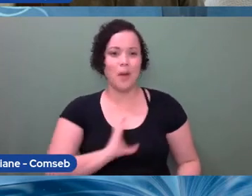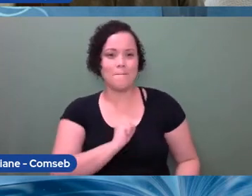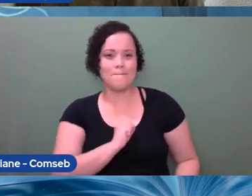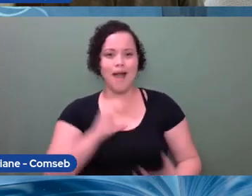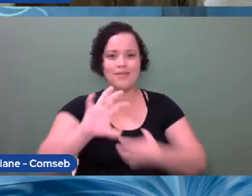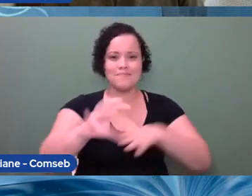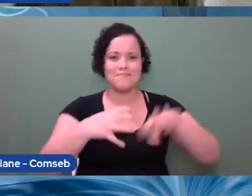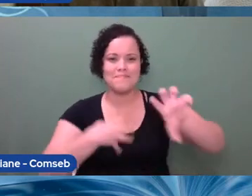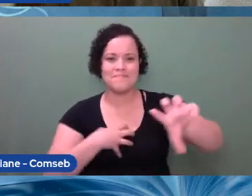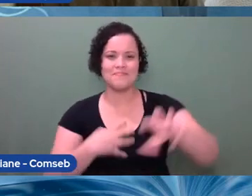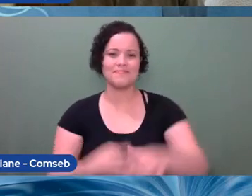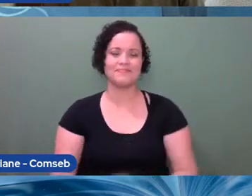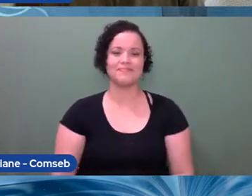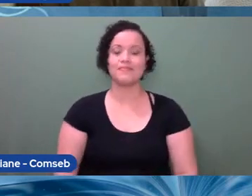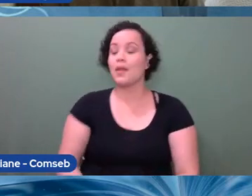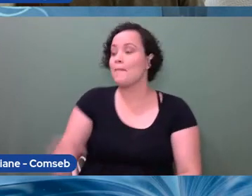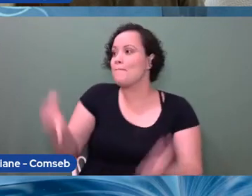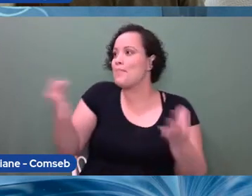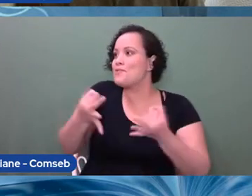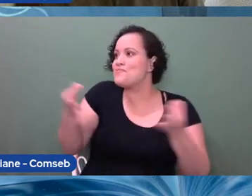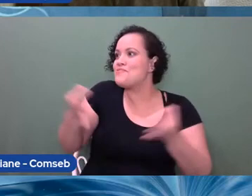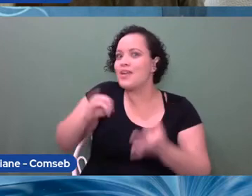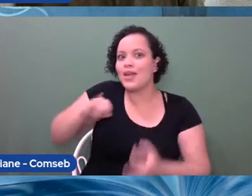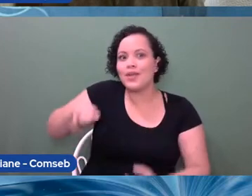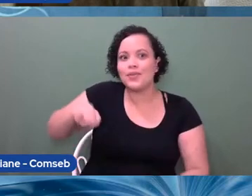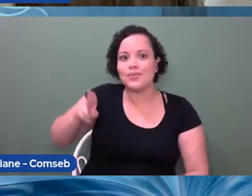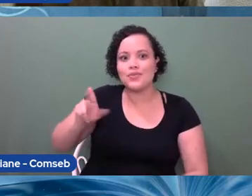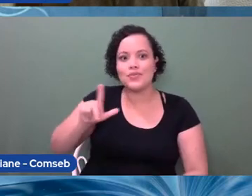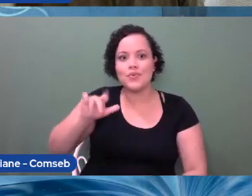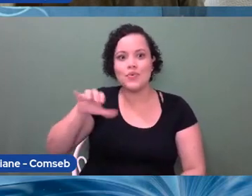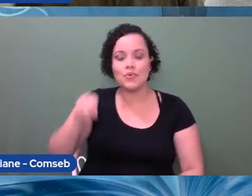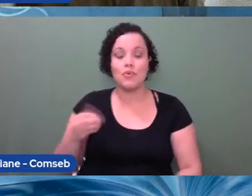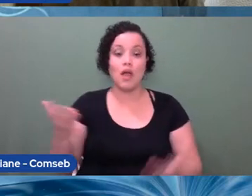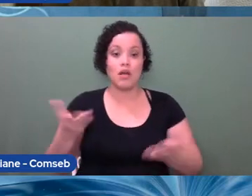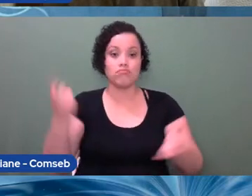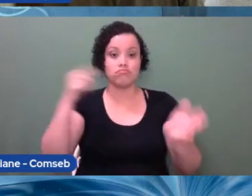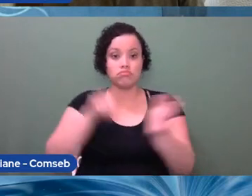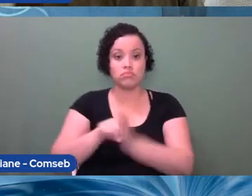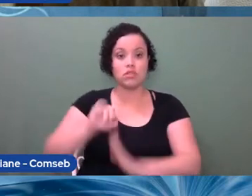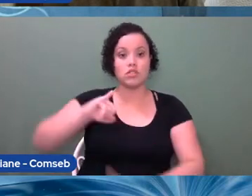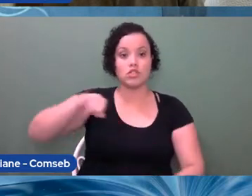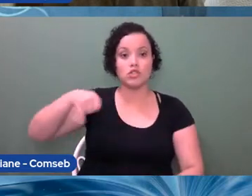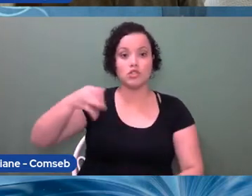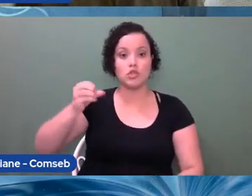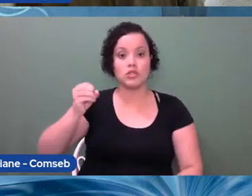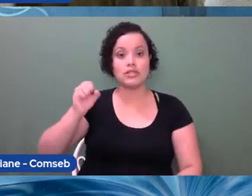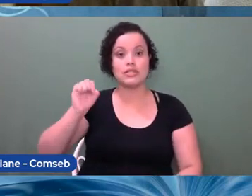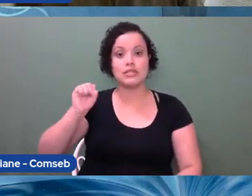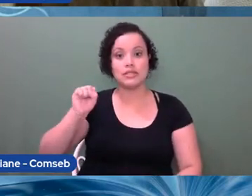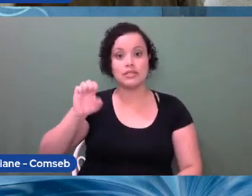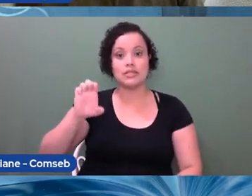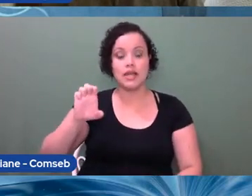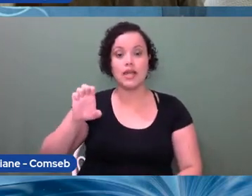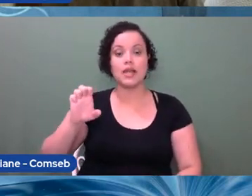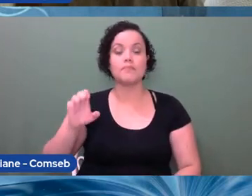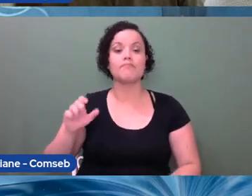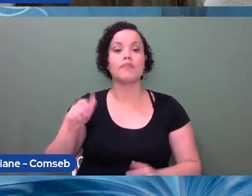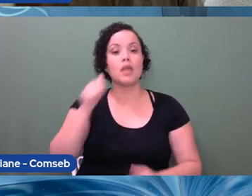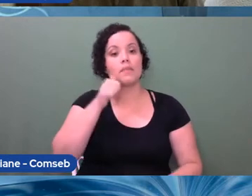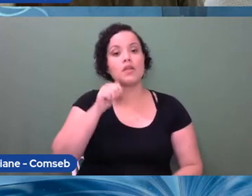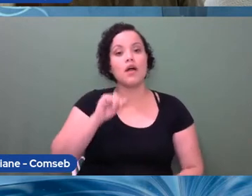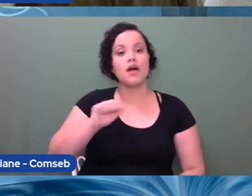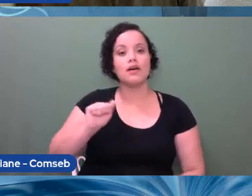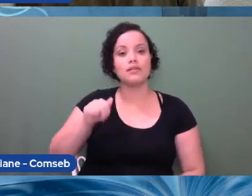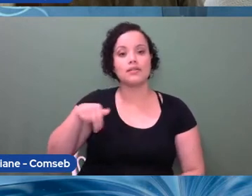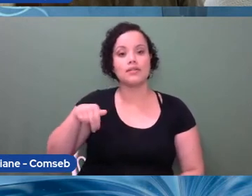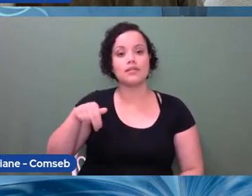Perfeito, Júlio. Agora uma questão para o José Alberto, que foi apresentada pela Andréia Henriques, ainda